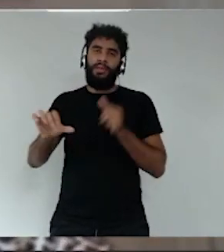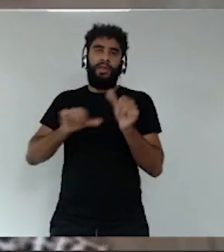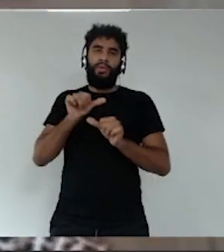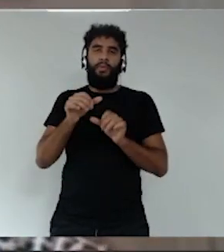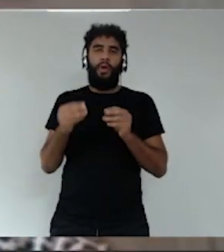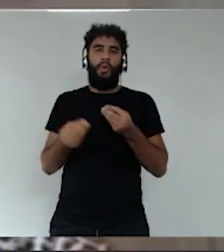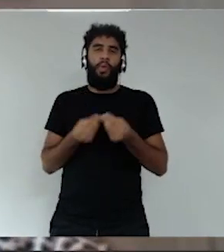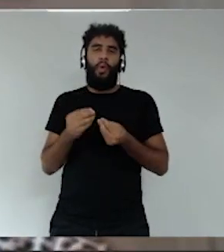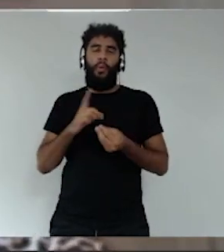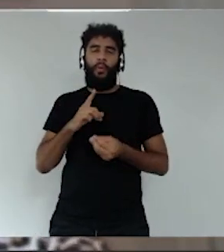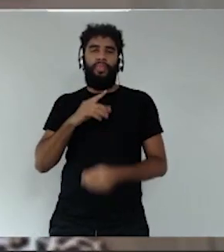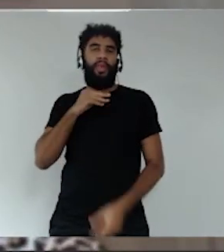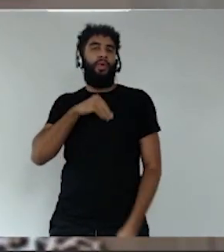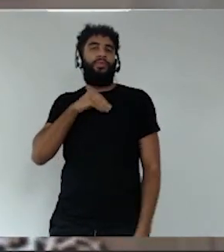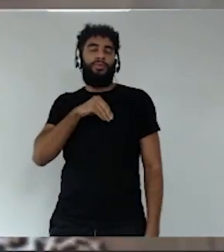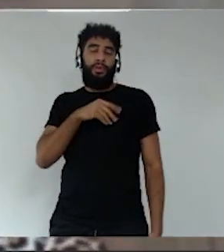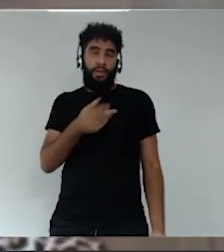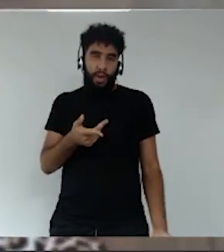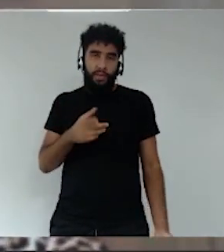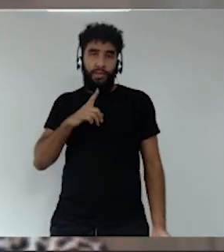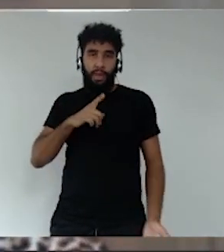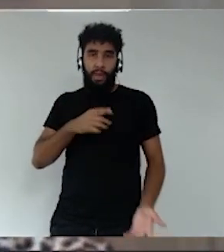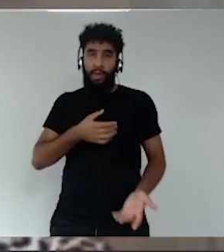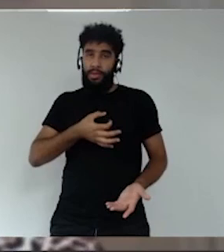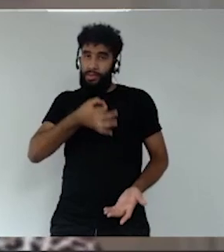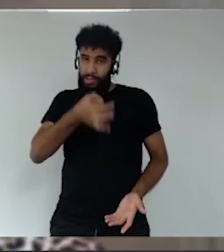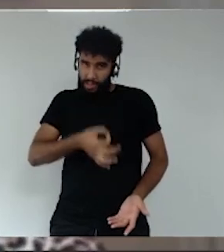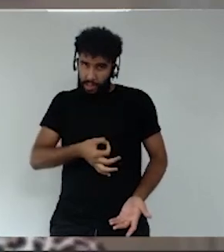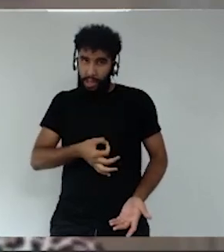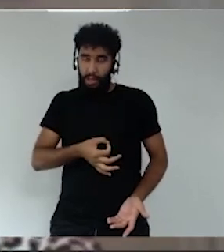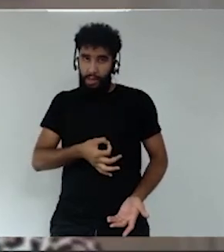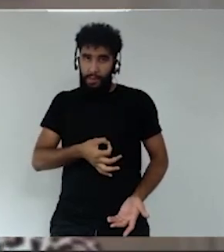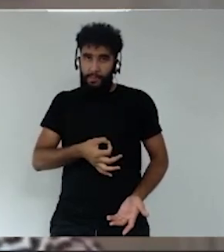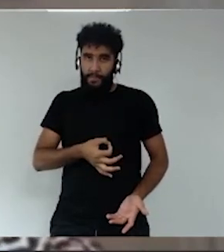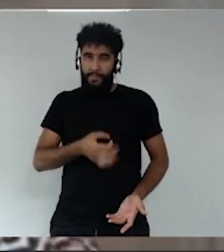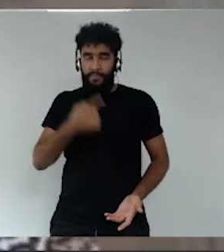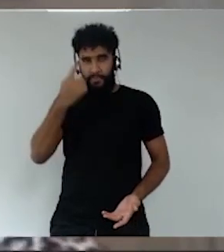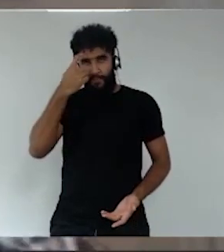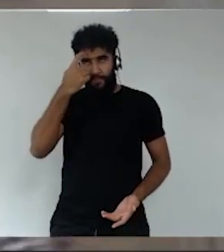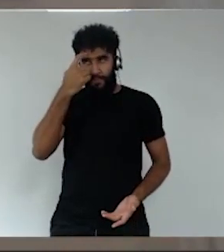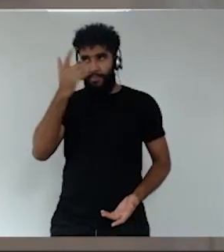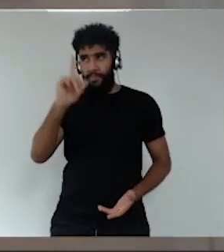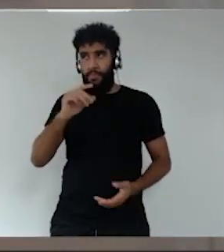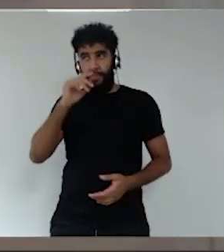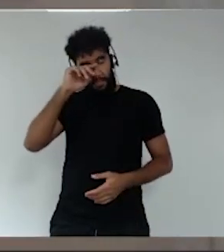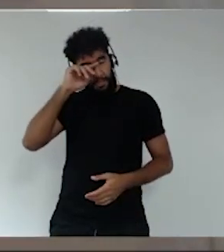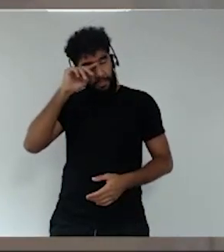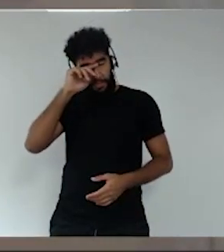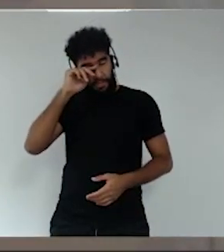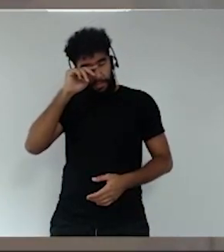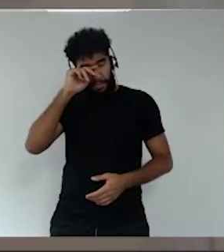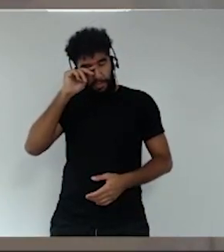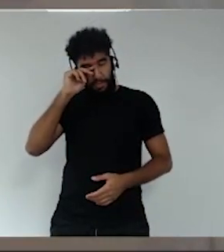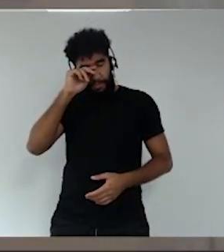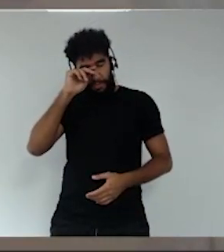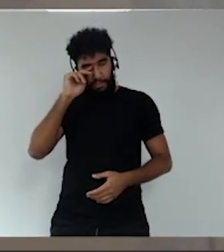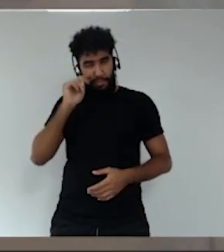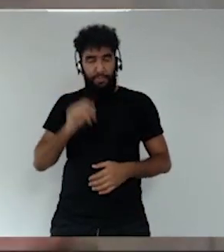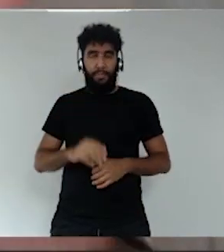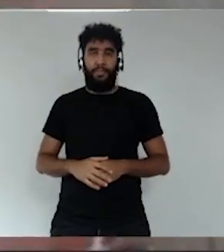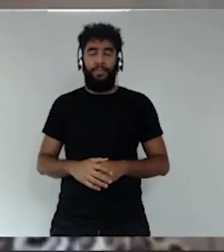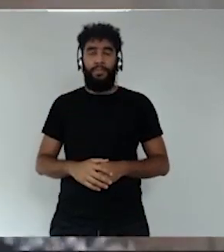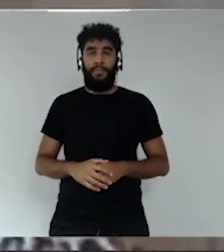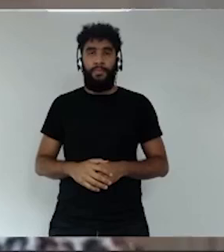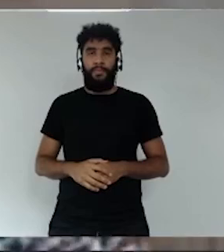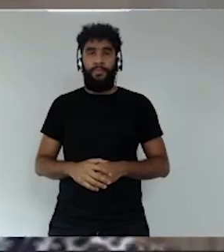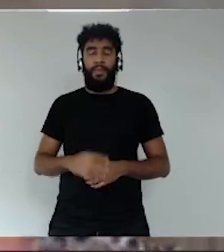de honorários por êxito, mas uma cobrança de honorários num outro viés. Então, também o advogado,